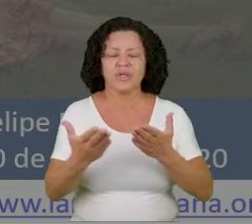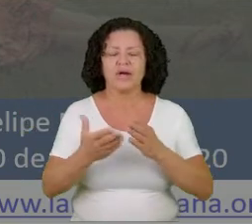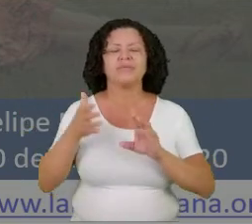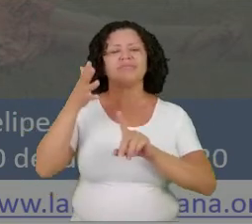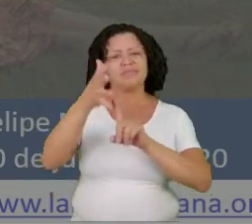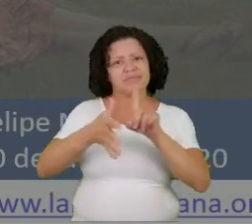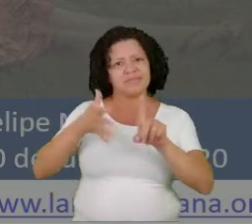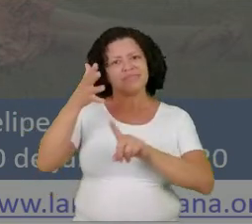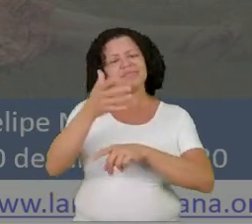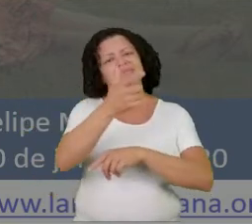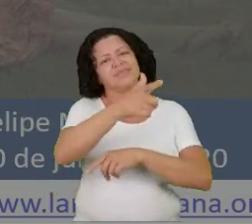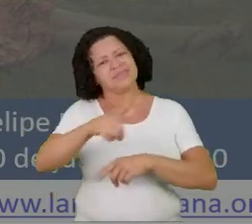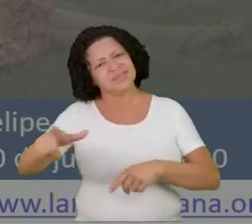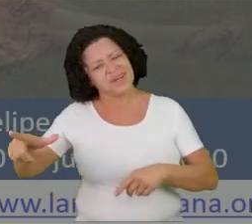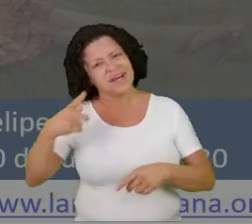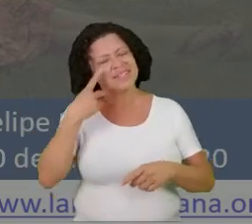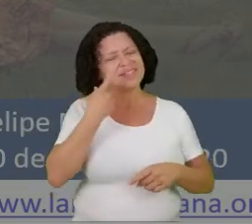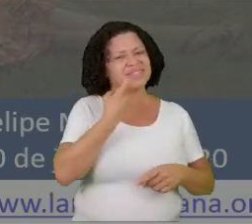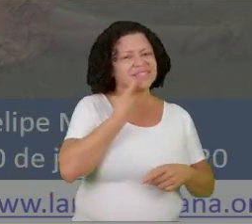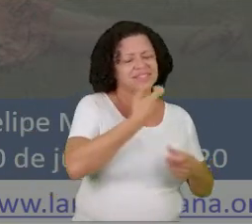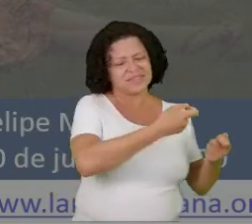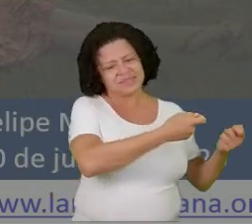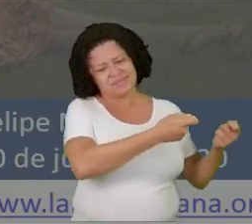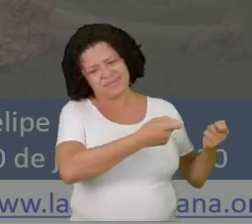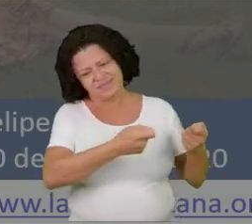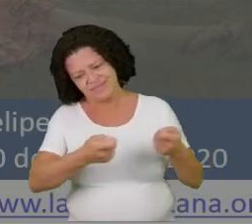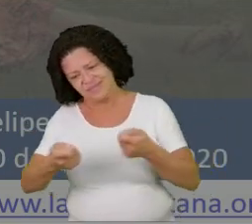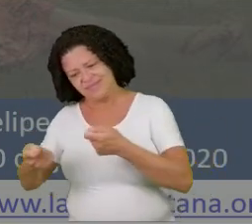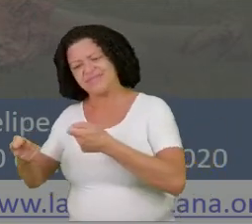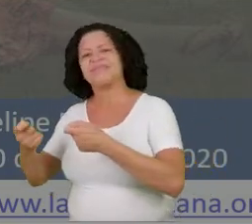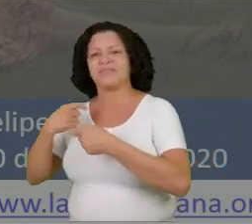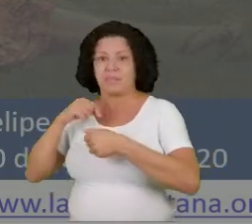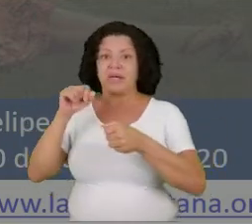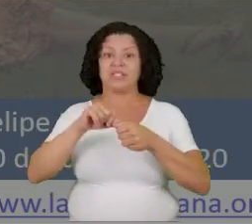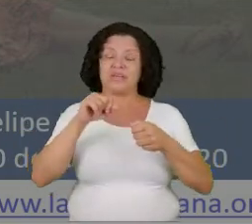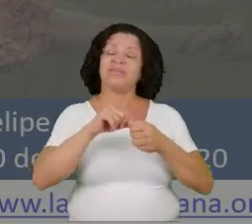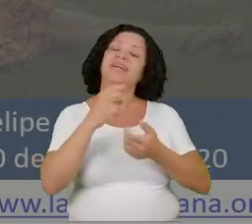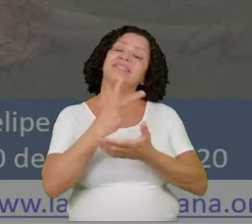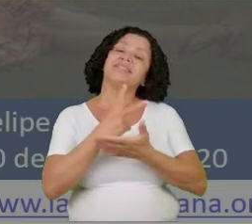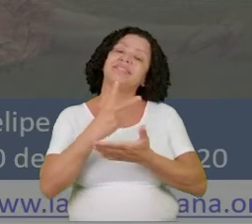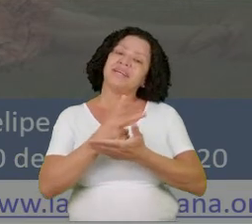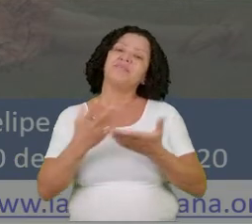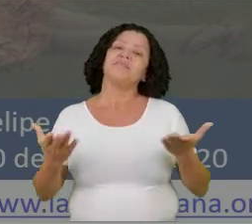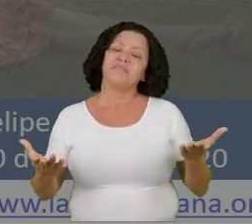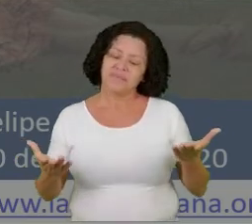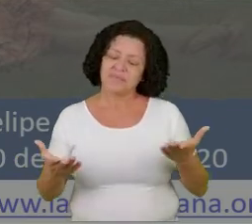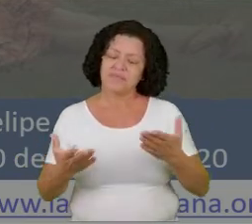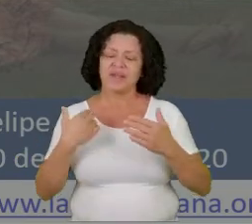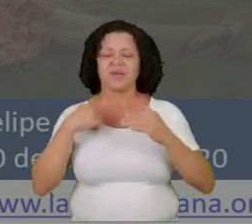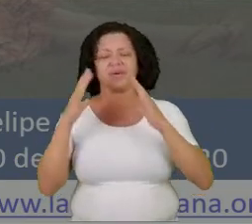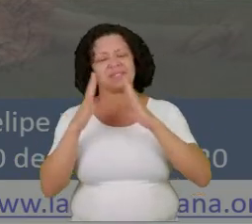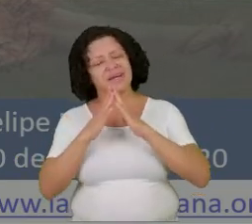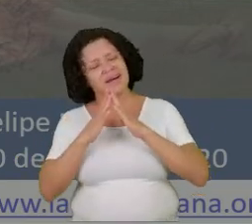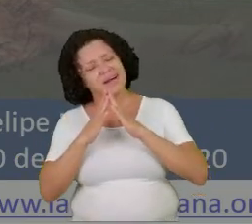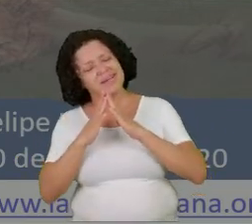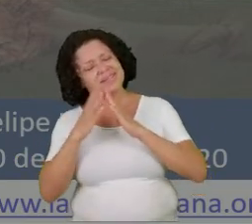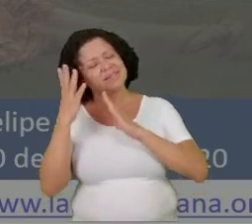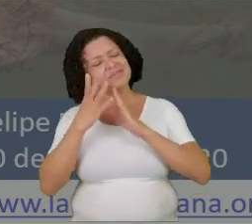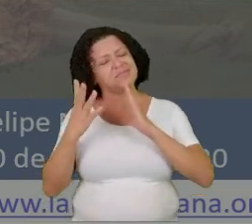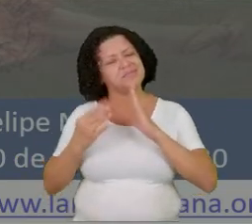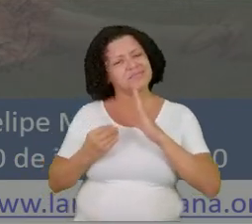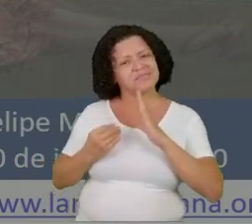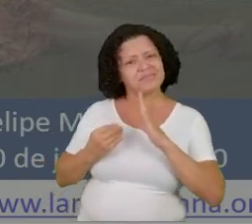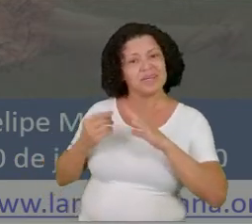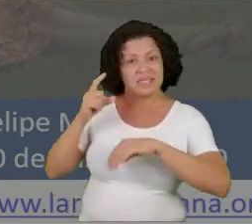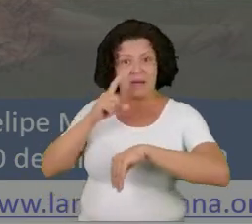uma palestra das nossas sextas-feiras, como fazemos todas as noites na nossa casa, que nesse